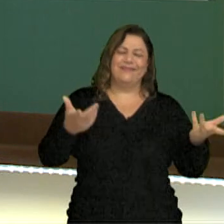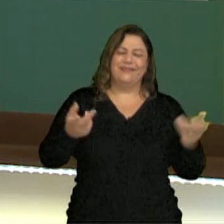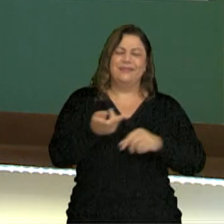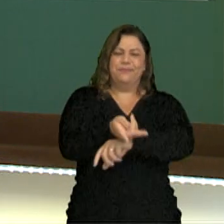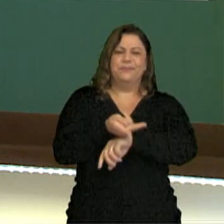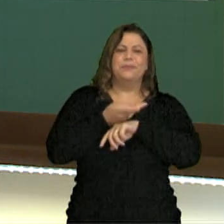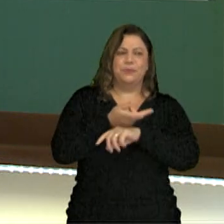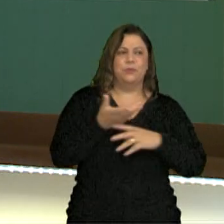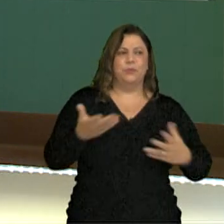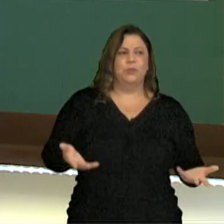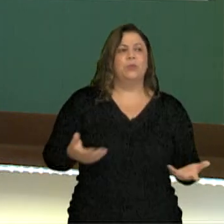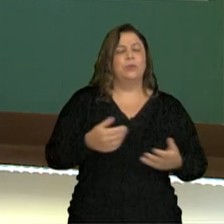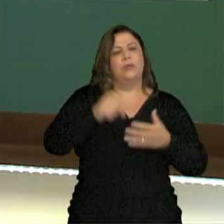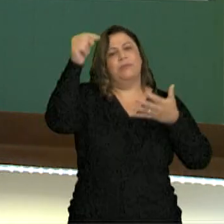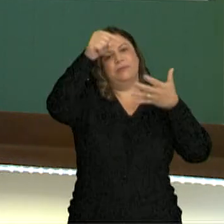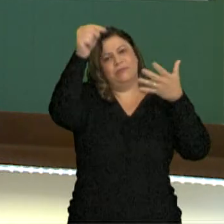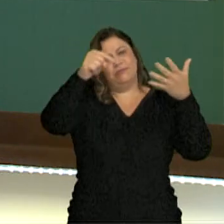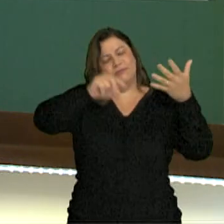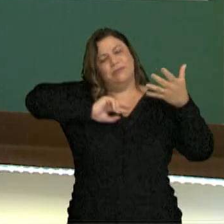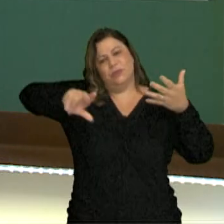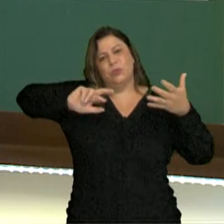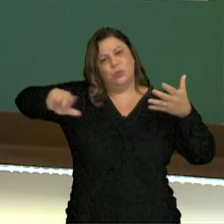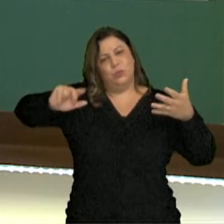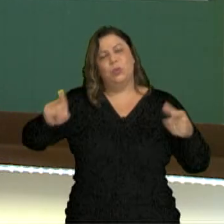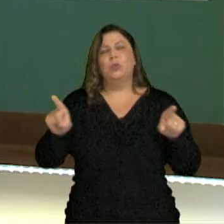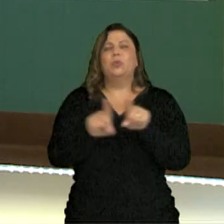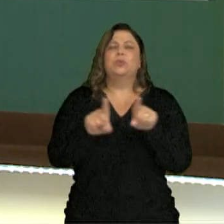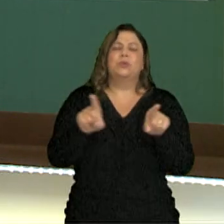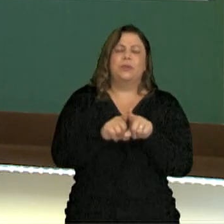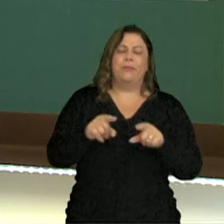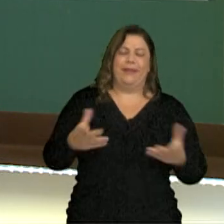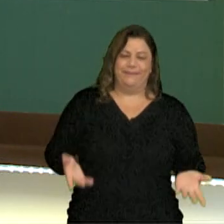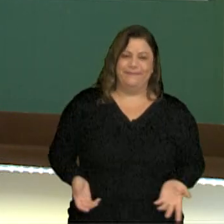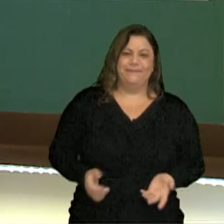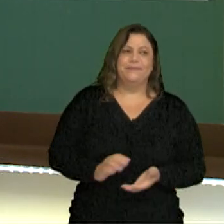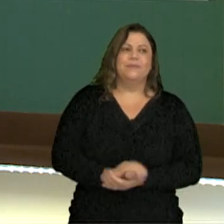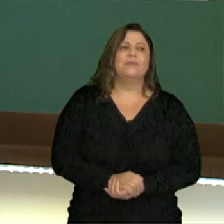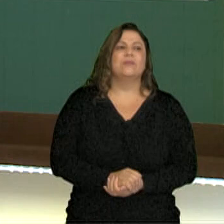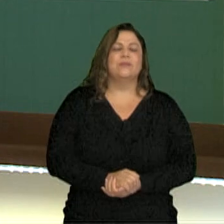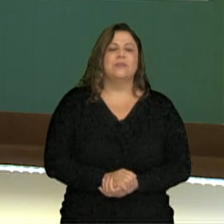atrás. Entre outros fatores que a gente pode listar vários aí, ok?